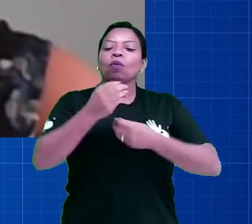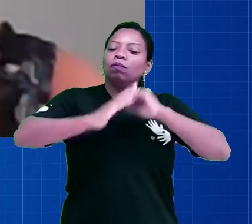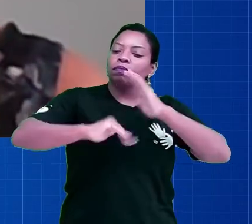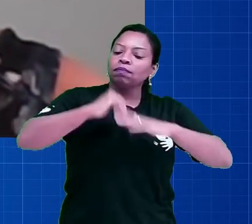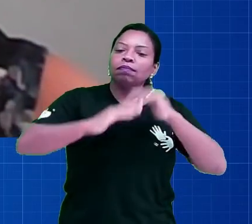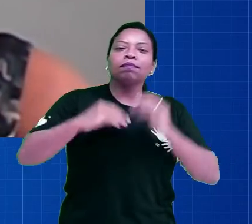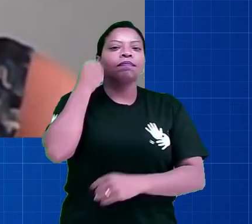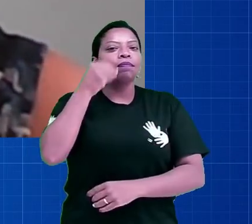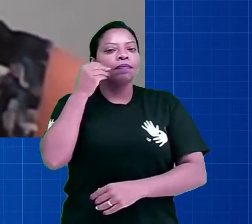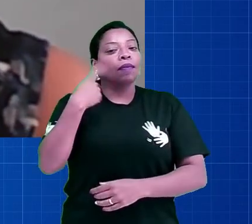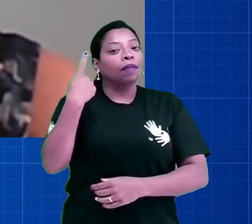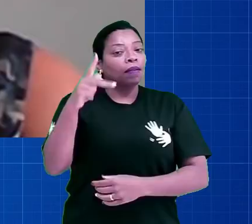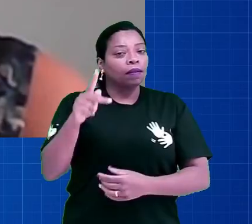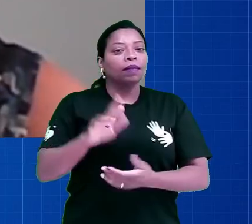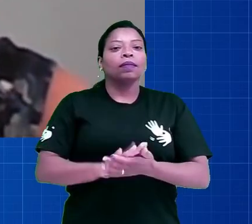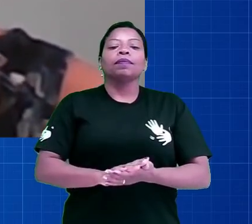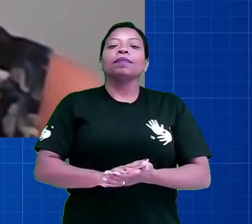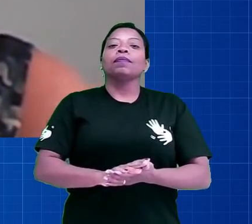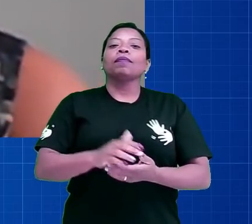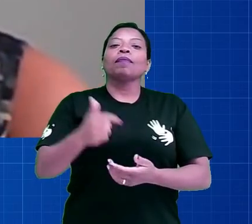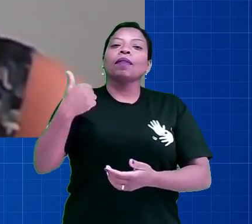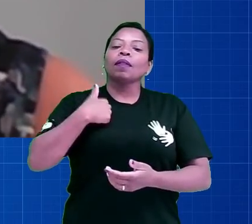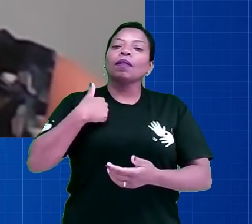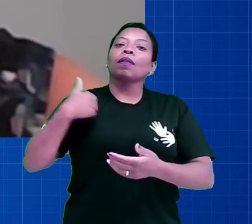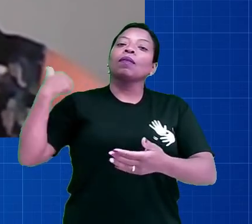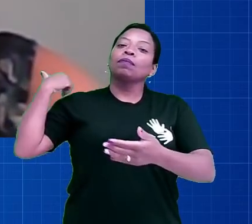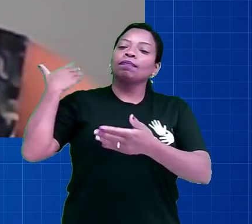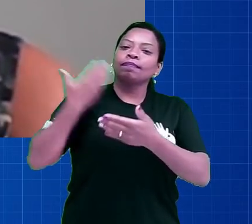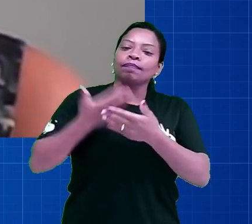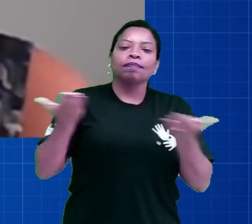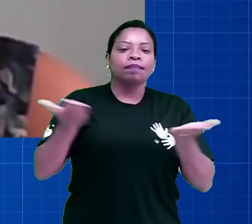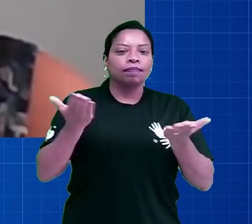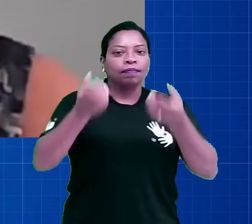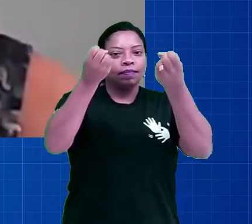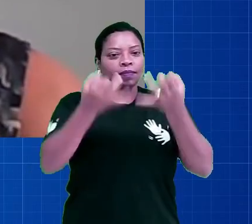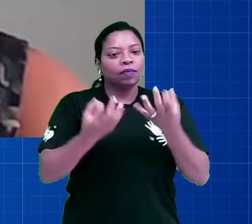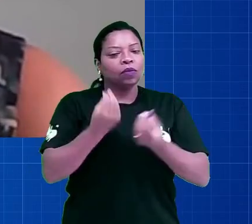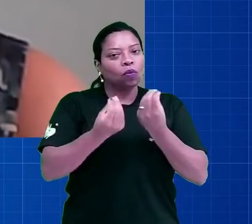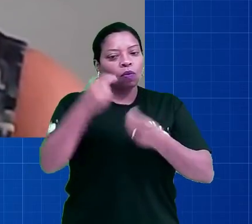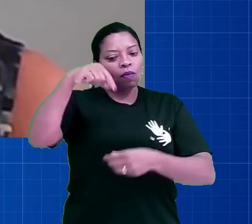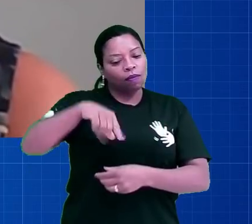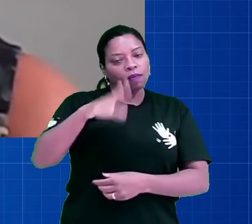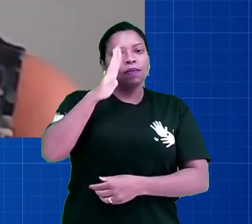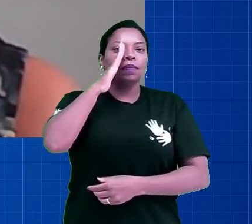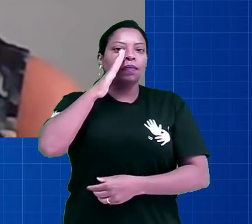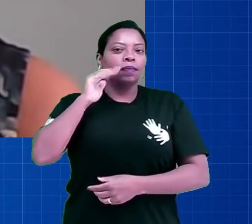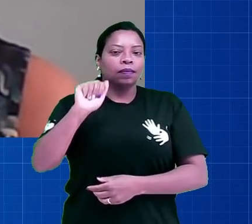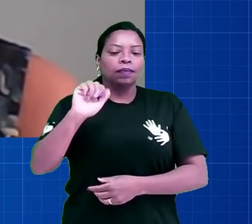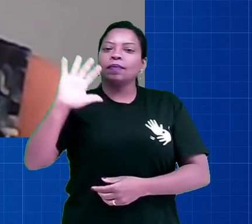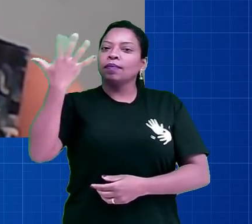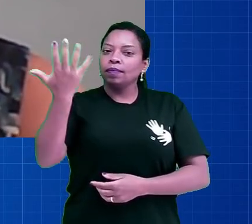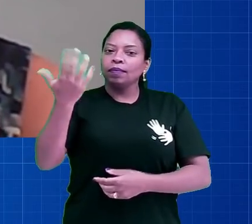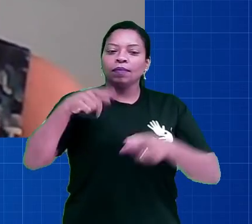das práticas e vivências, experiências que a professora tem também. Vou fazer uma breve retomada, então, de como está